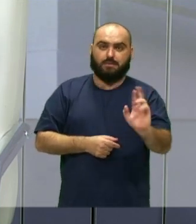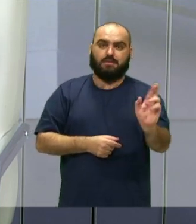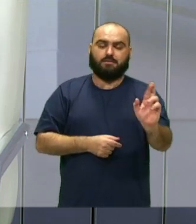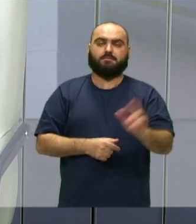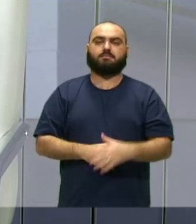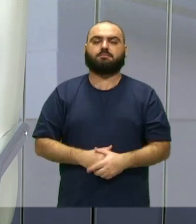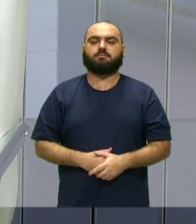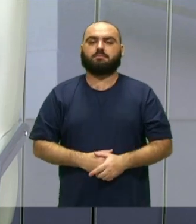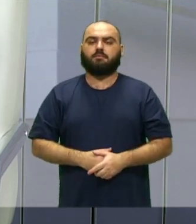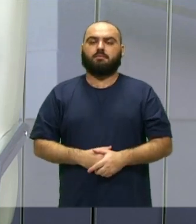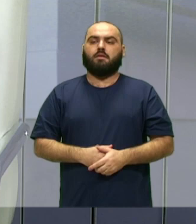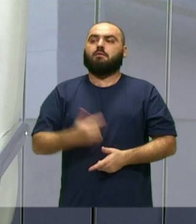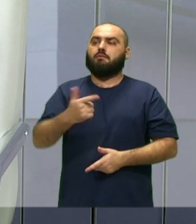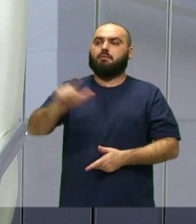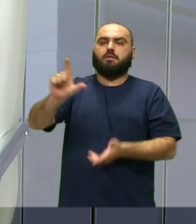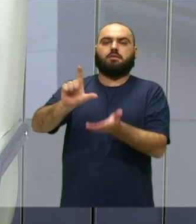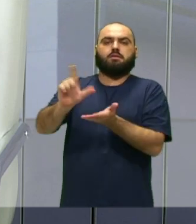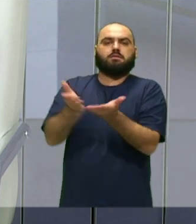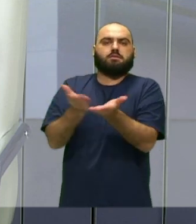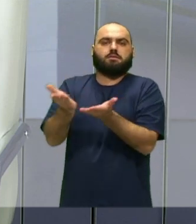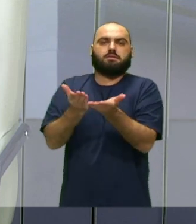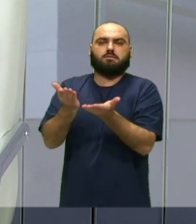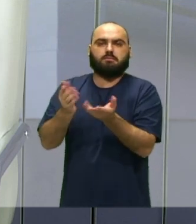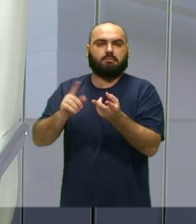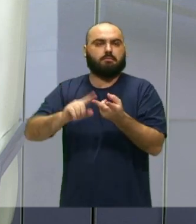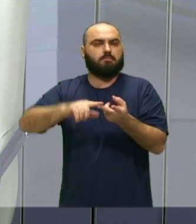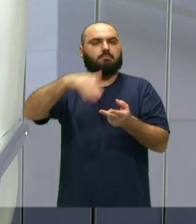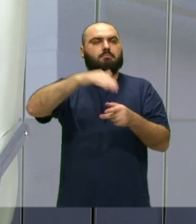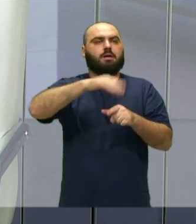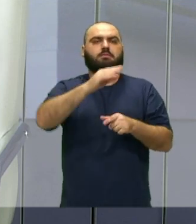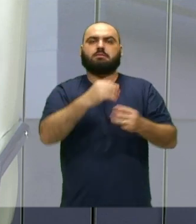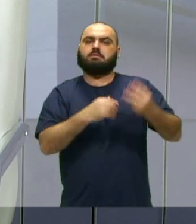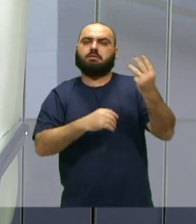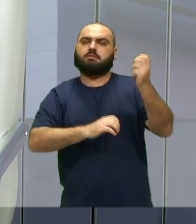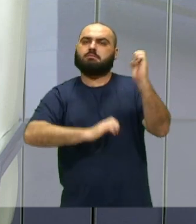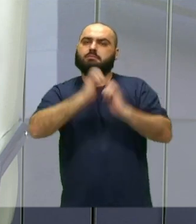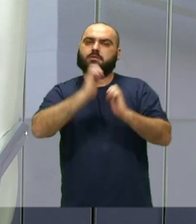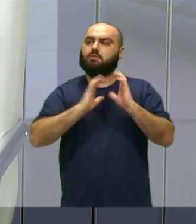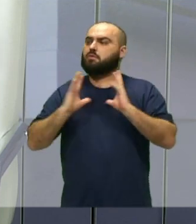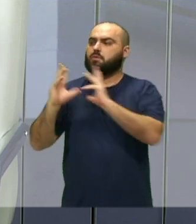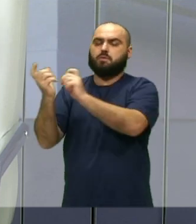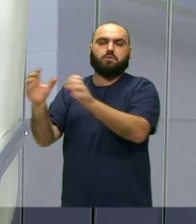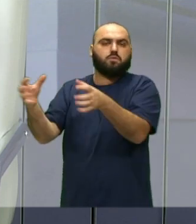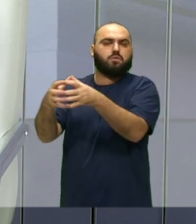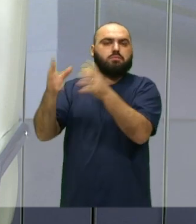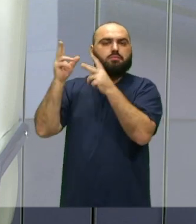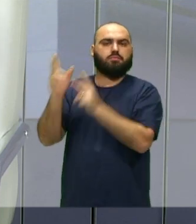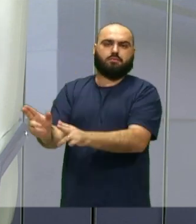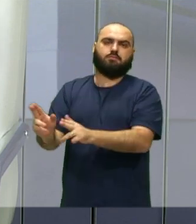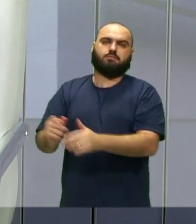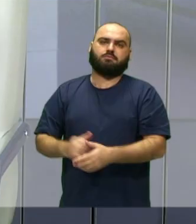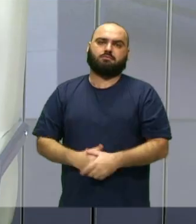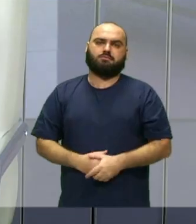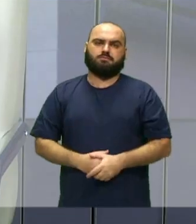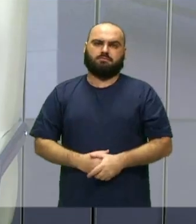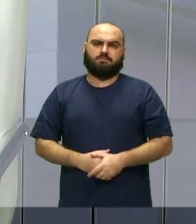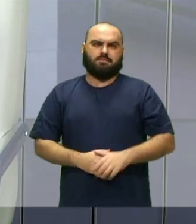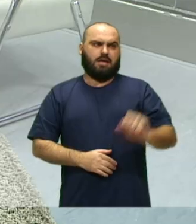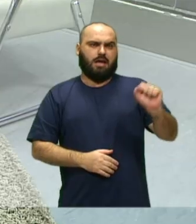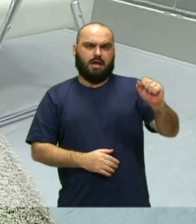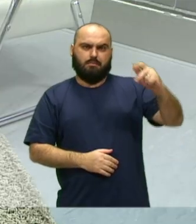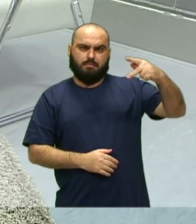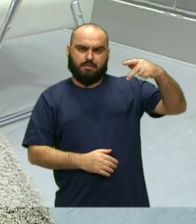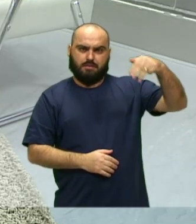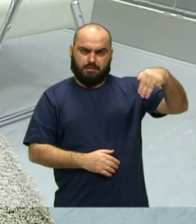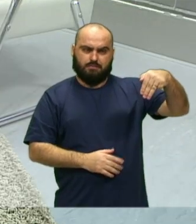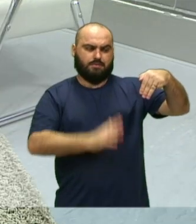passou um processo licitatório, umas 3 empresas participaram, era tudo o mesmo grupo econômico. E não dá para comparar com a EPM, que é a empresa